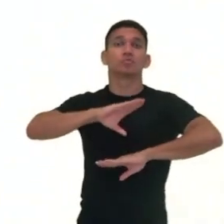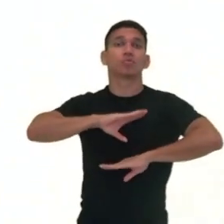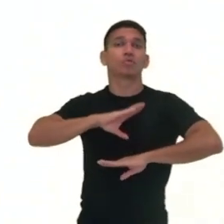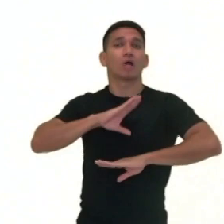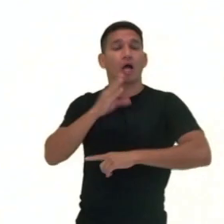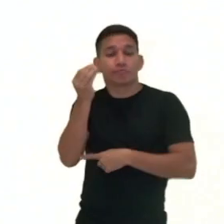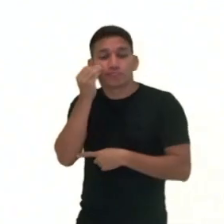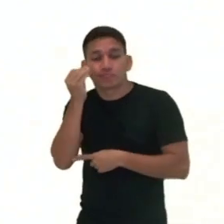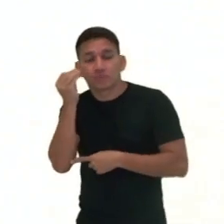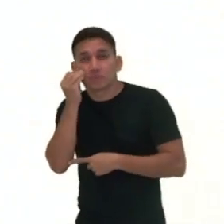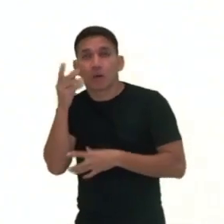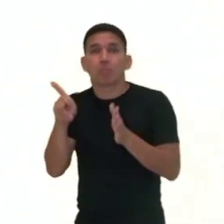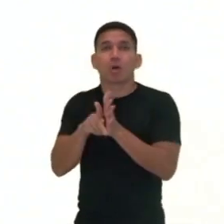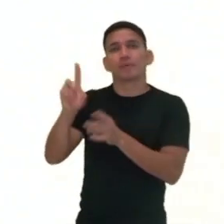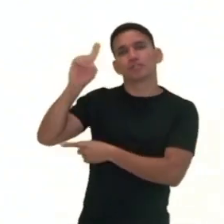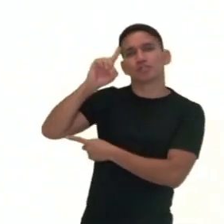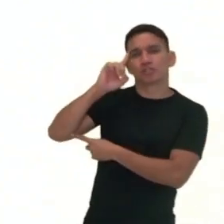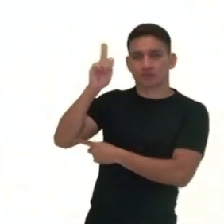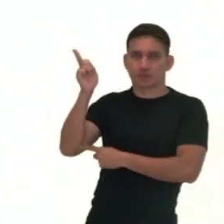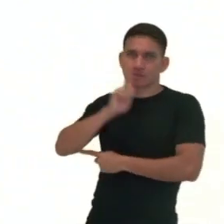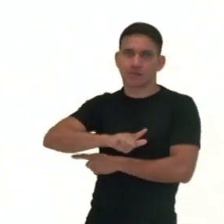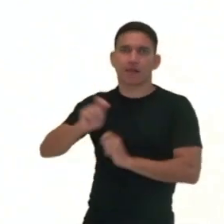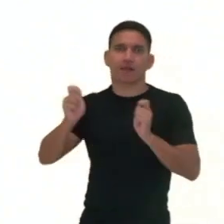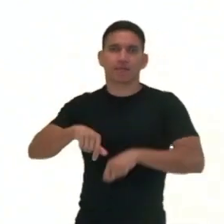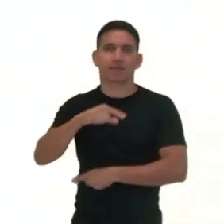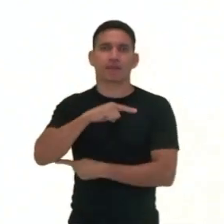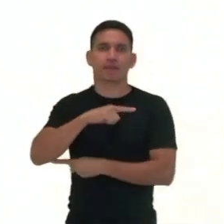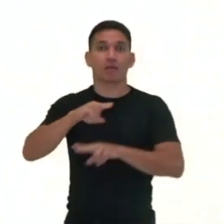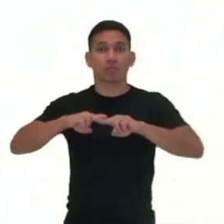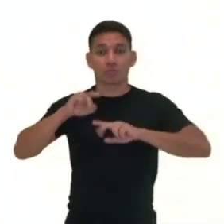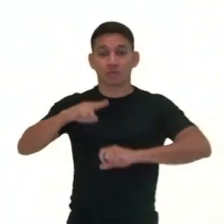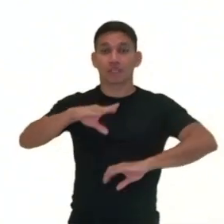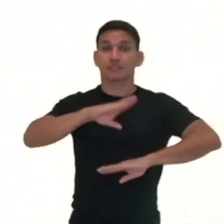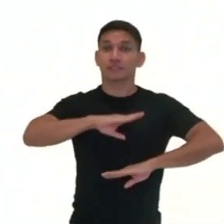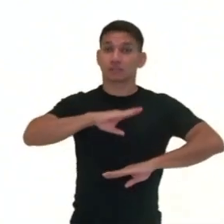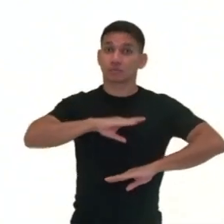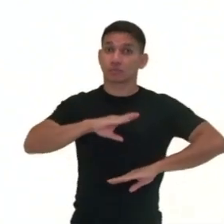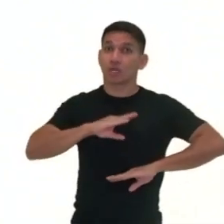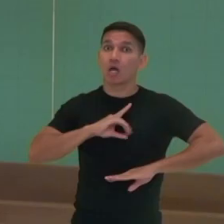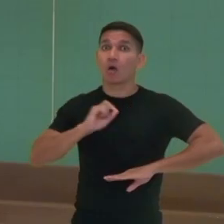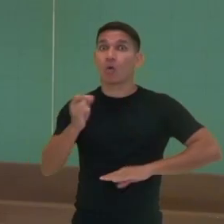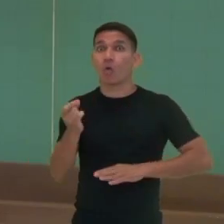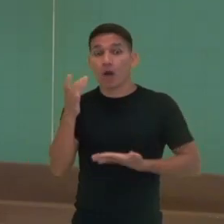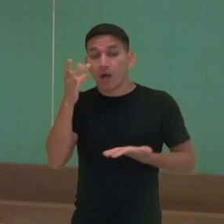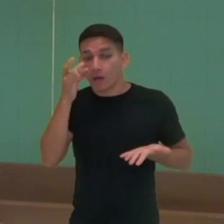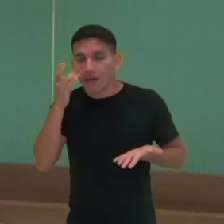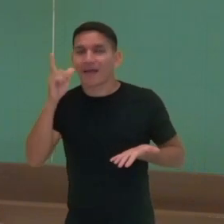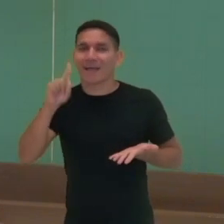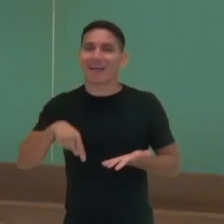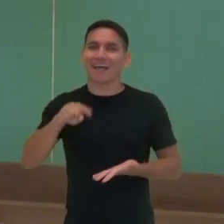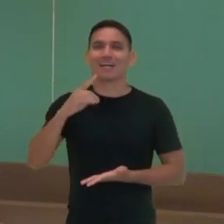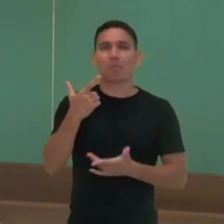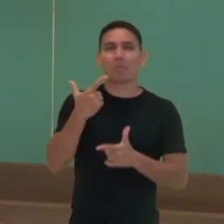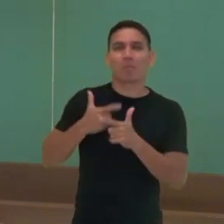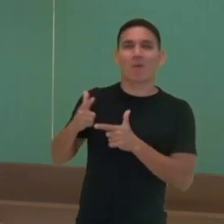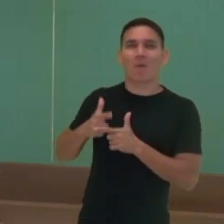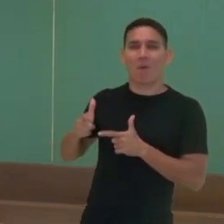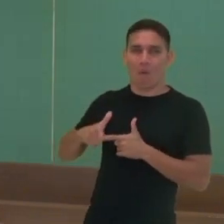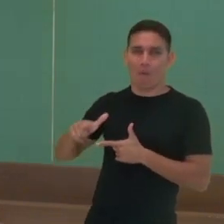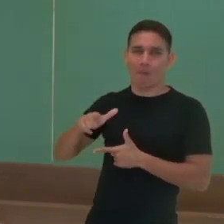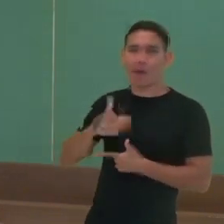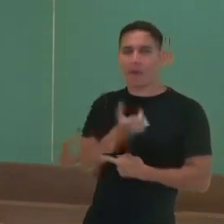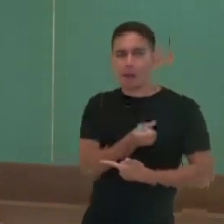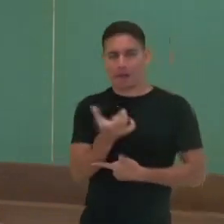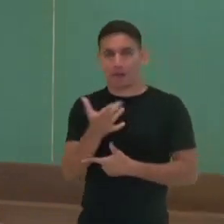dia a dia. Essas situações práticas nós chamamos de situações problemas. Mas antes,